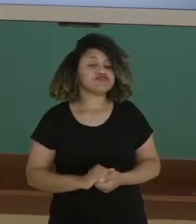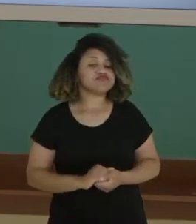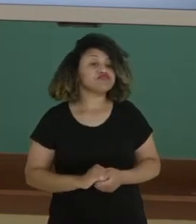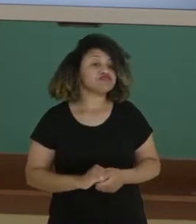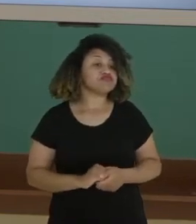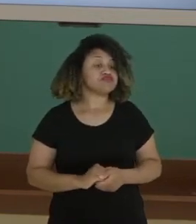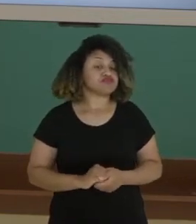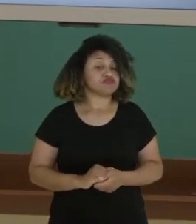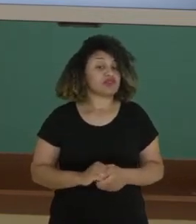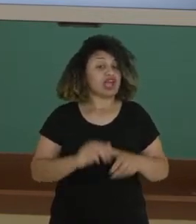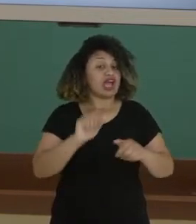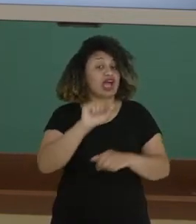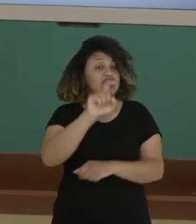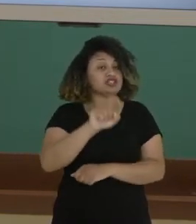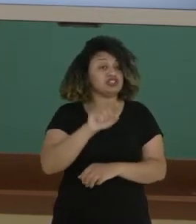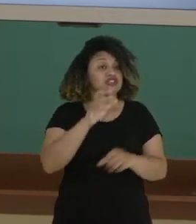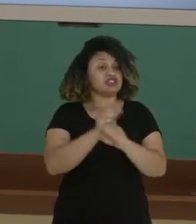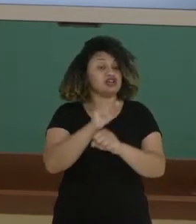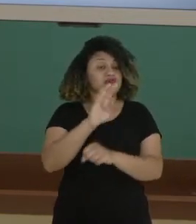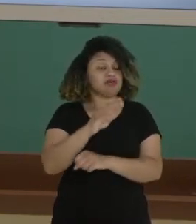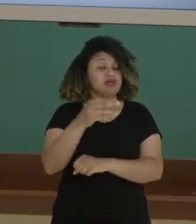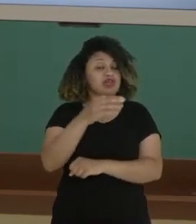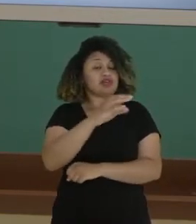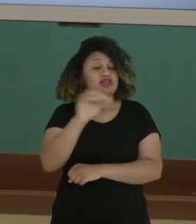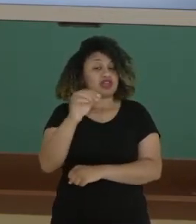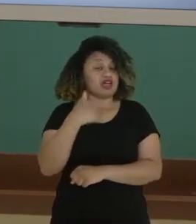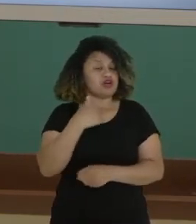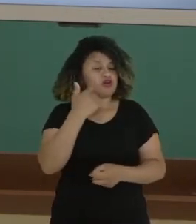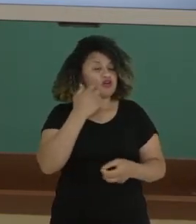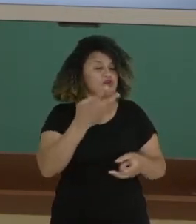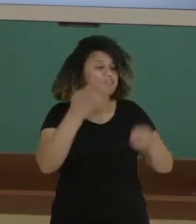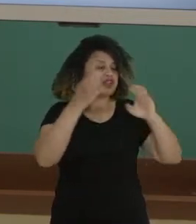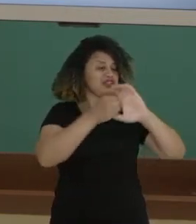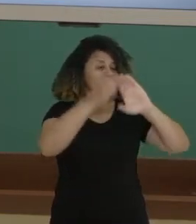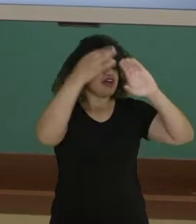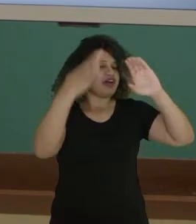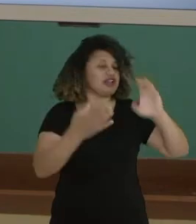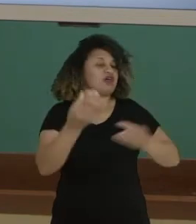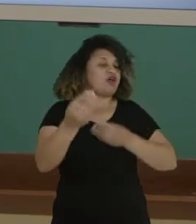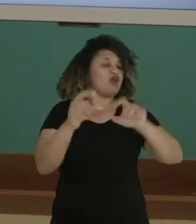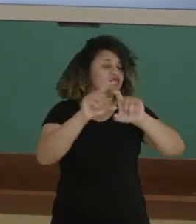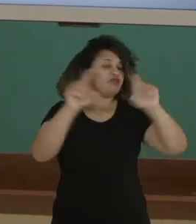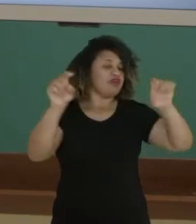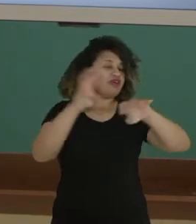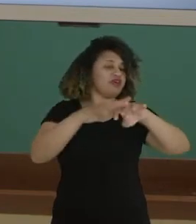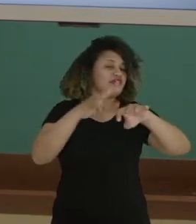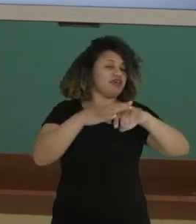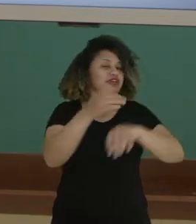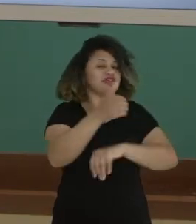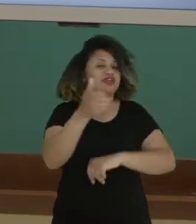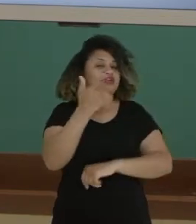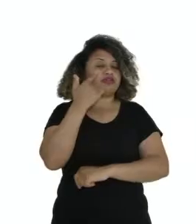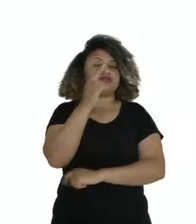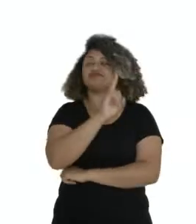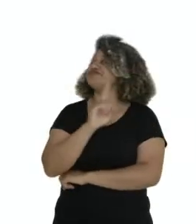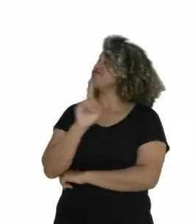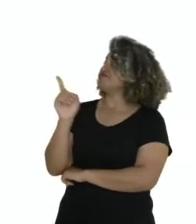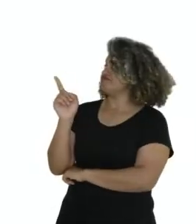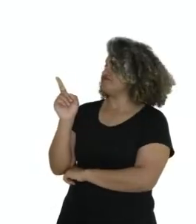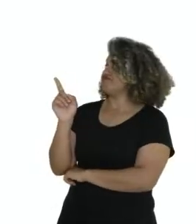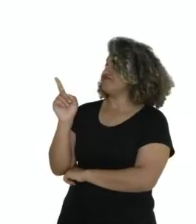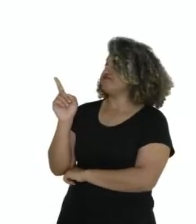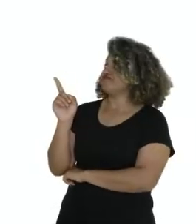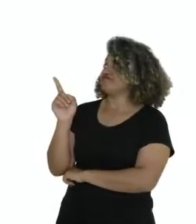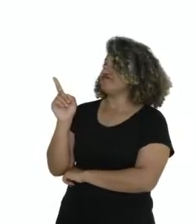Ax mais b igual a 0. Então, muito prazer, esse é o tipão da equação do 1º grau. O tipão, ela é desse tipo,